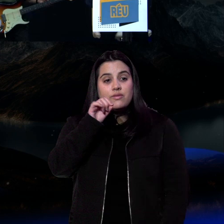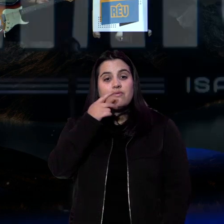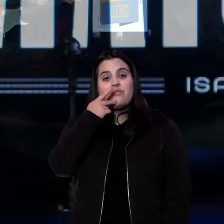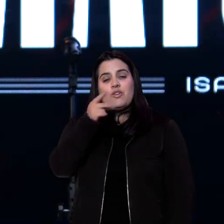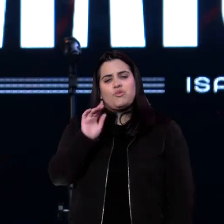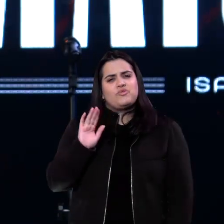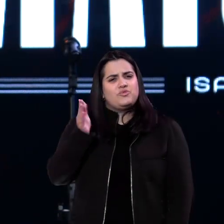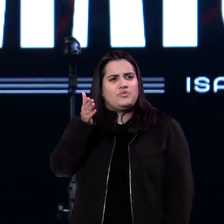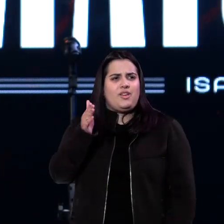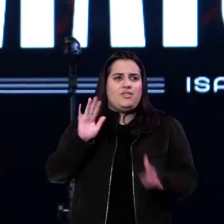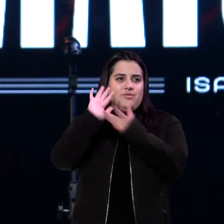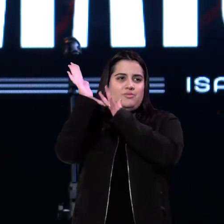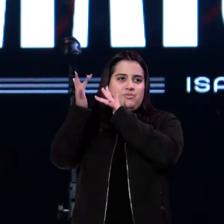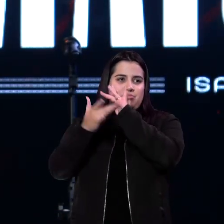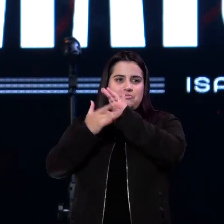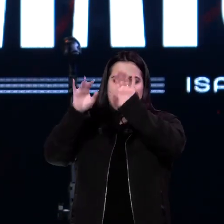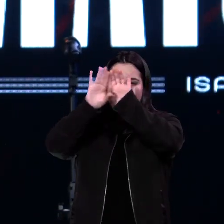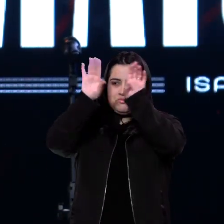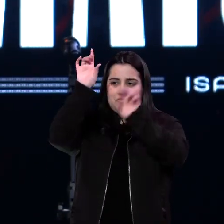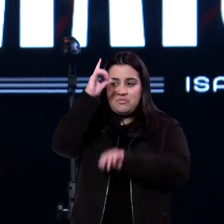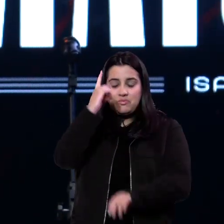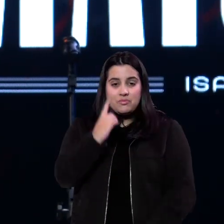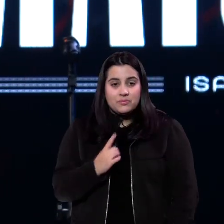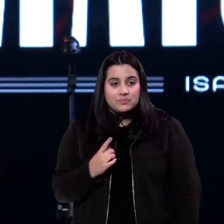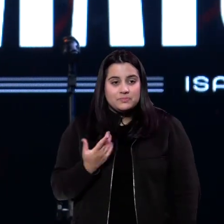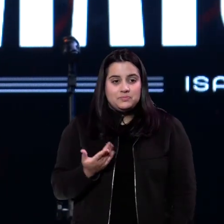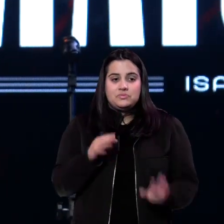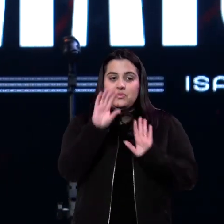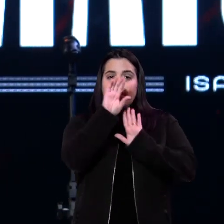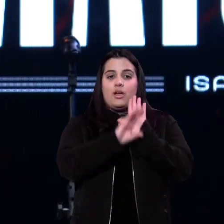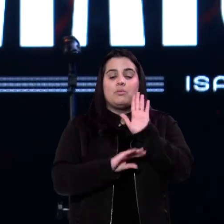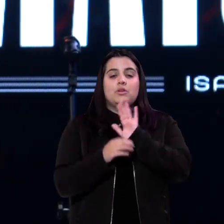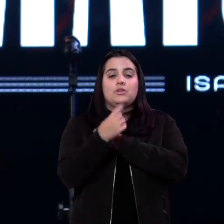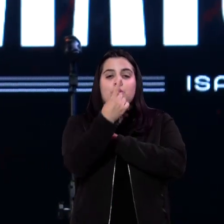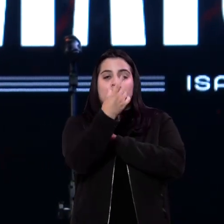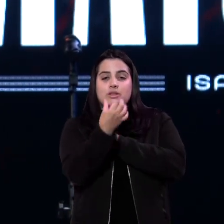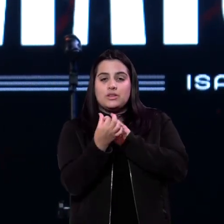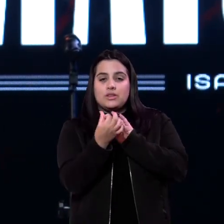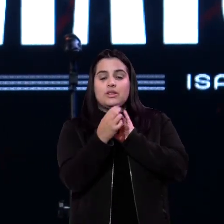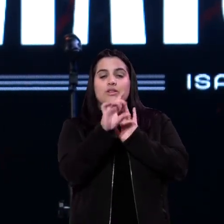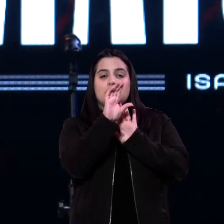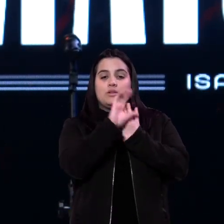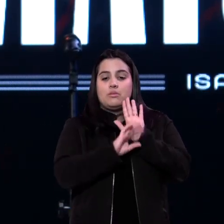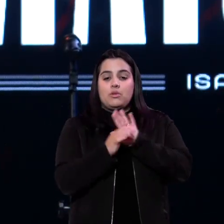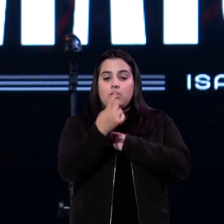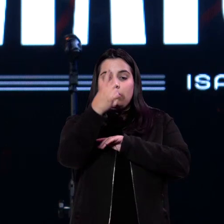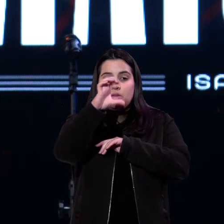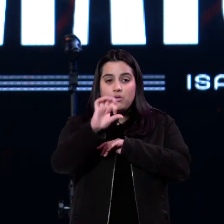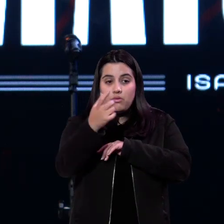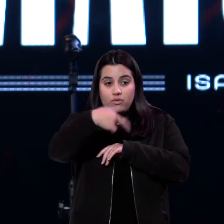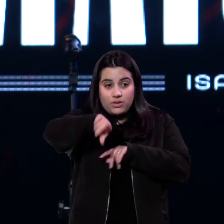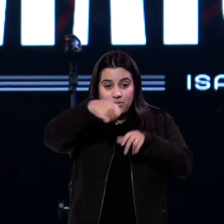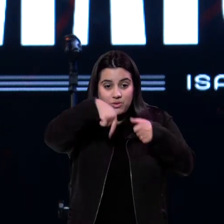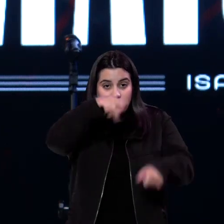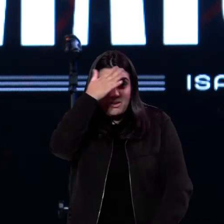Cristo. No capítulo 16, 19, Jó diz assim: saibam que agora mesmo a minha testemunha está nos céus, nas alturas está o